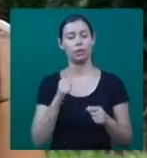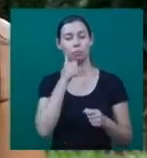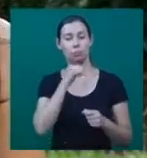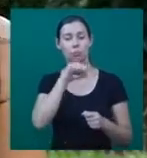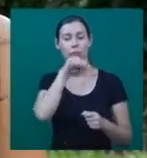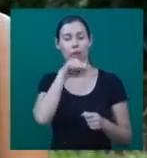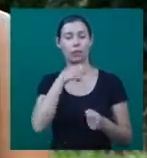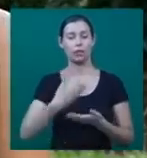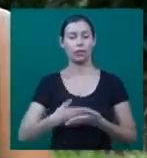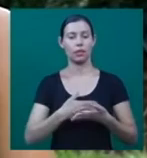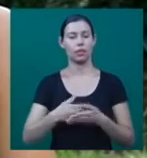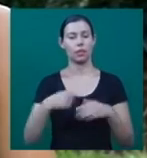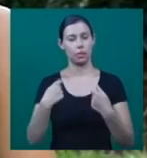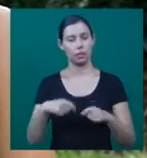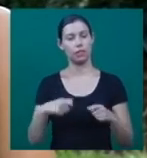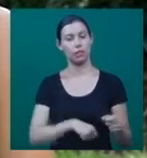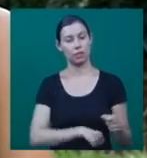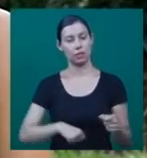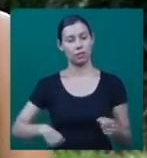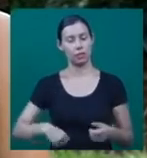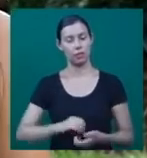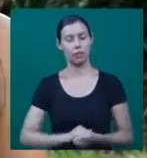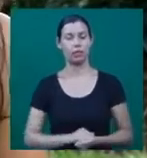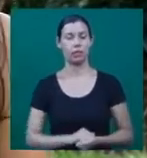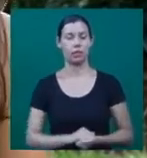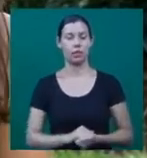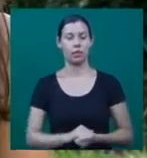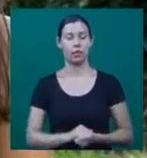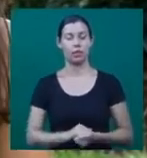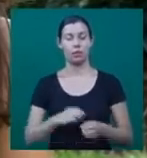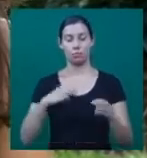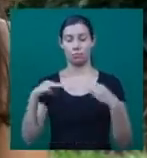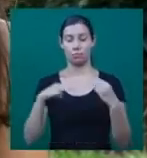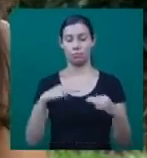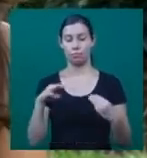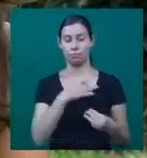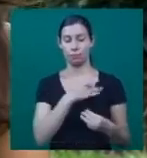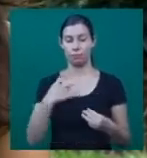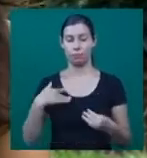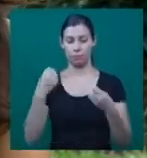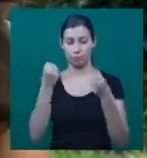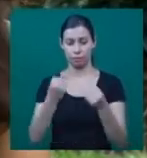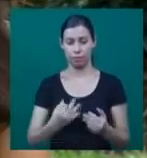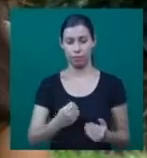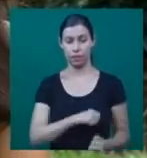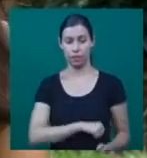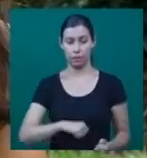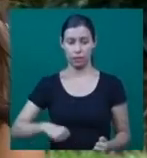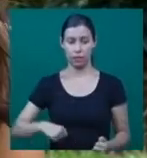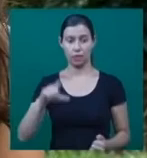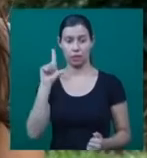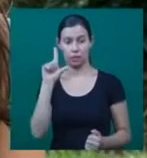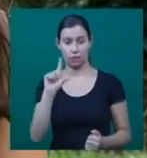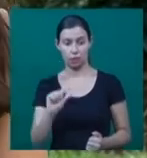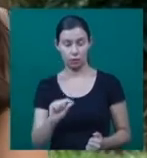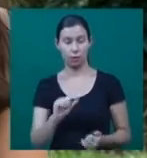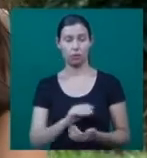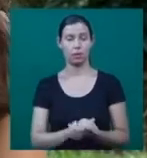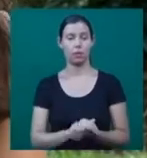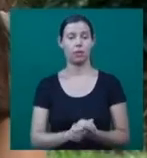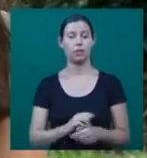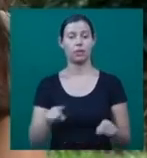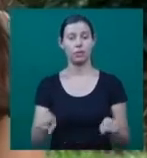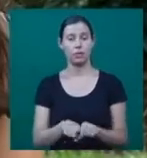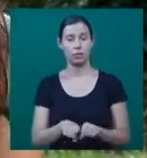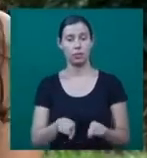Ministério da Saúde mostram que o número de cesáreas caiu quase 2 pontos percentuais em 2015. Além disso, há uma tendência de